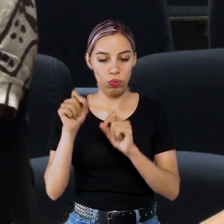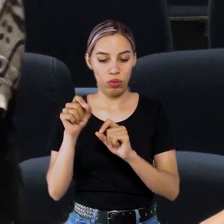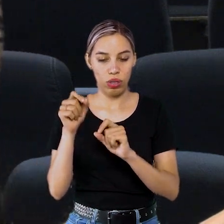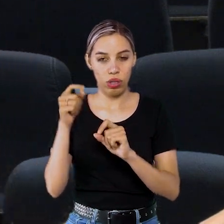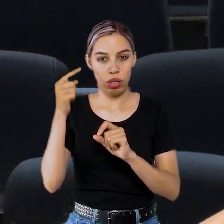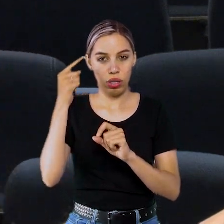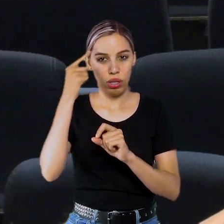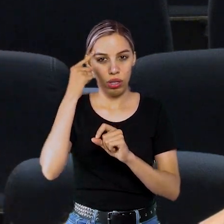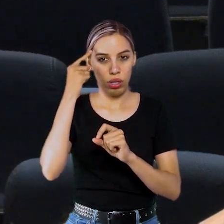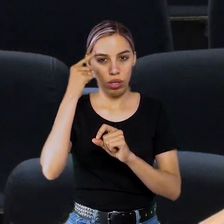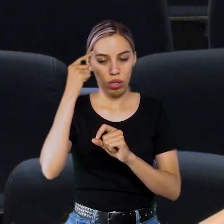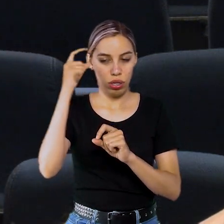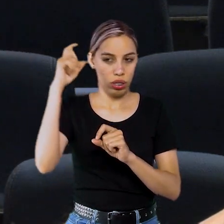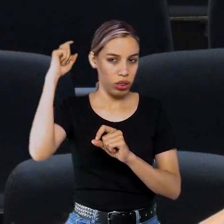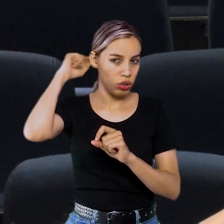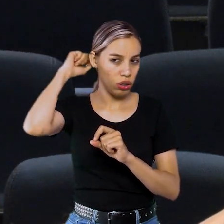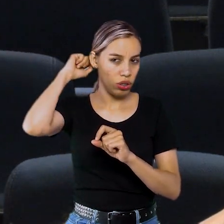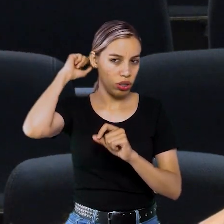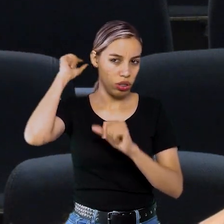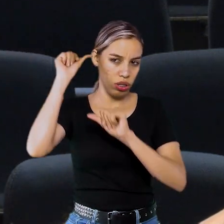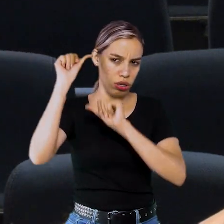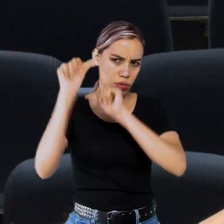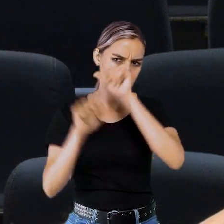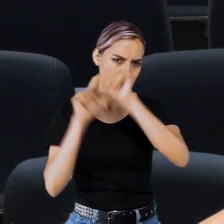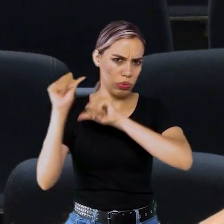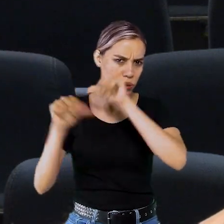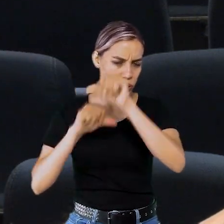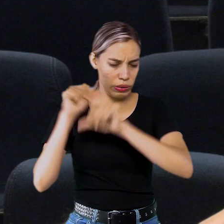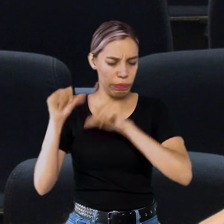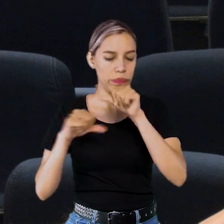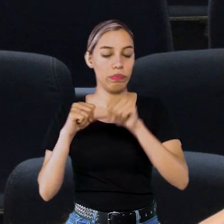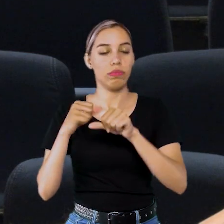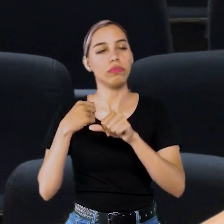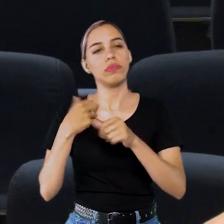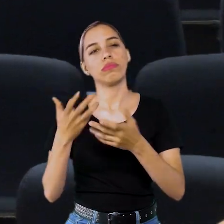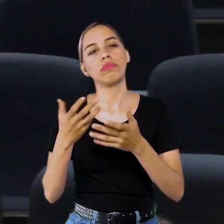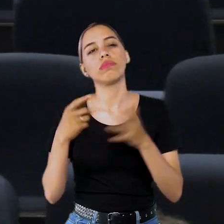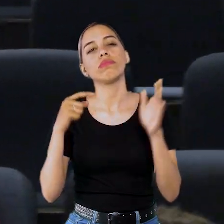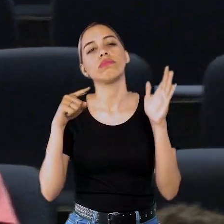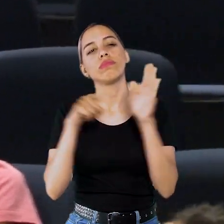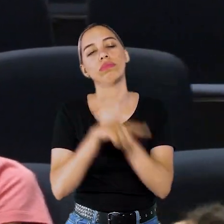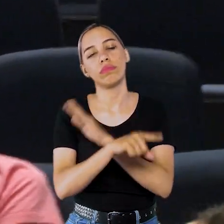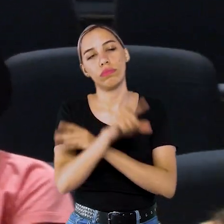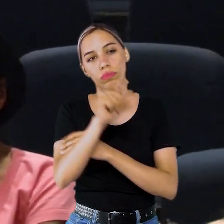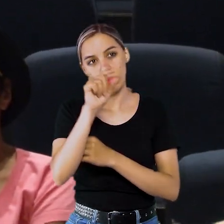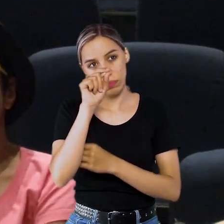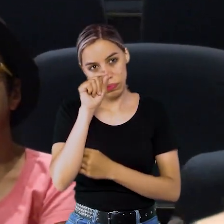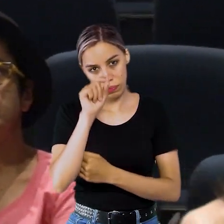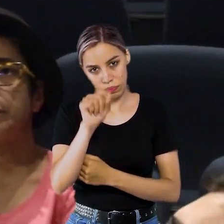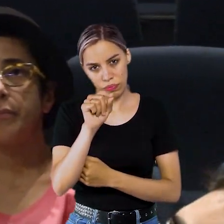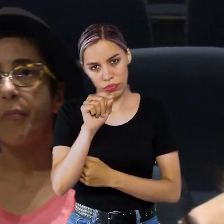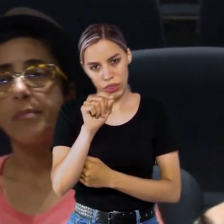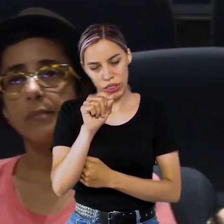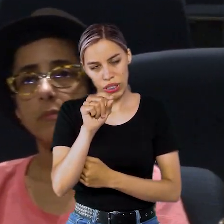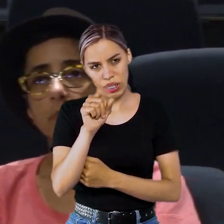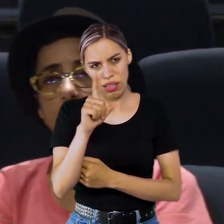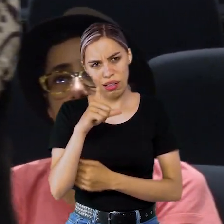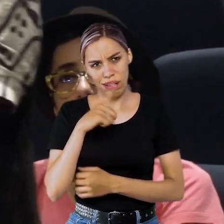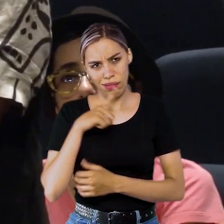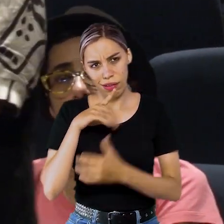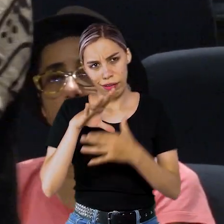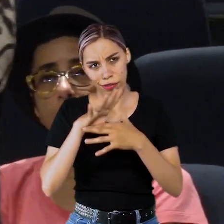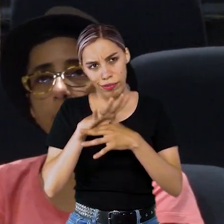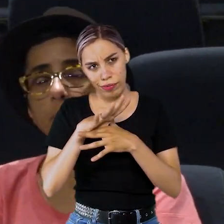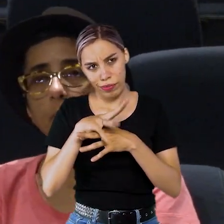inconsciência. E aí eu venho fazer a pergunta: existe uma